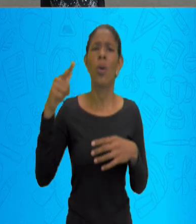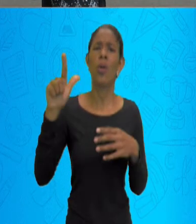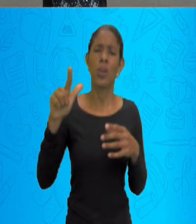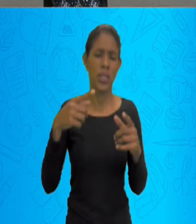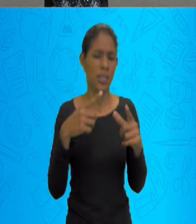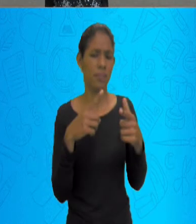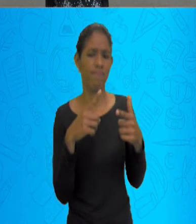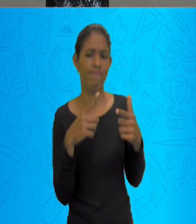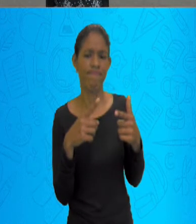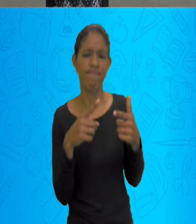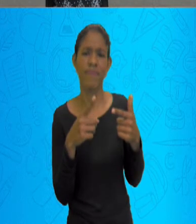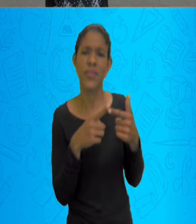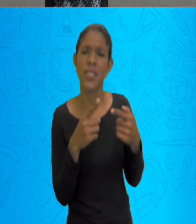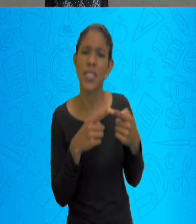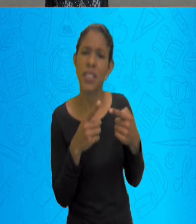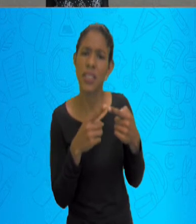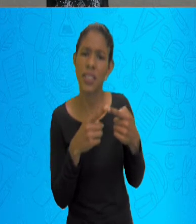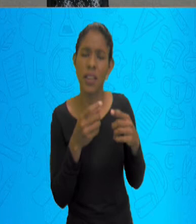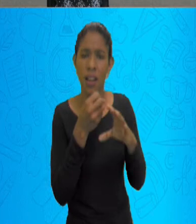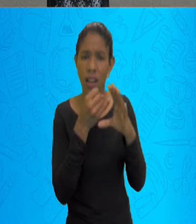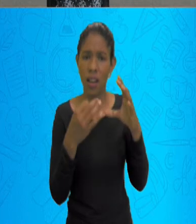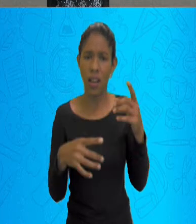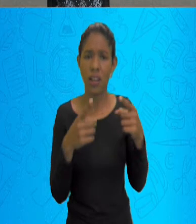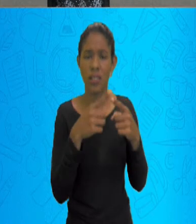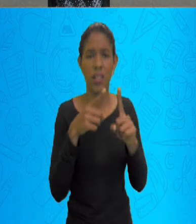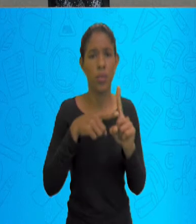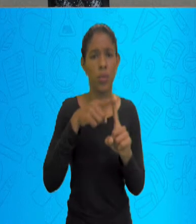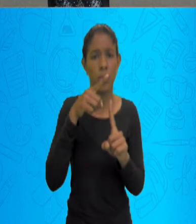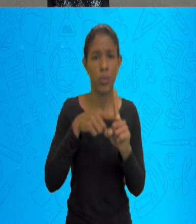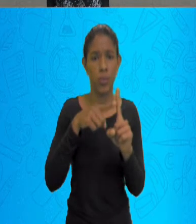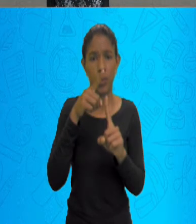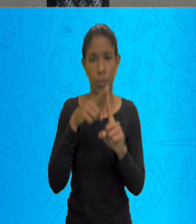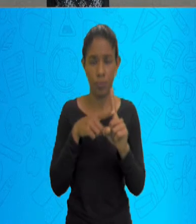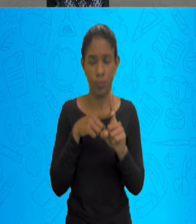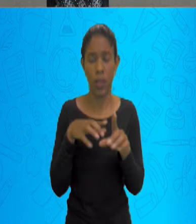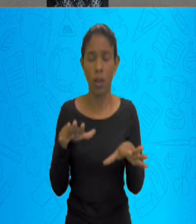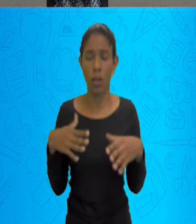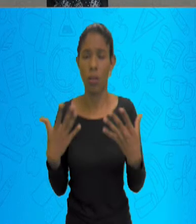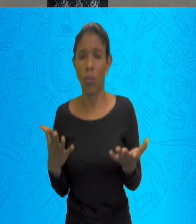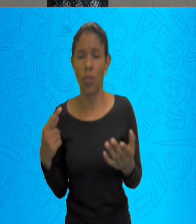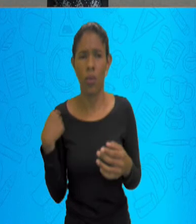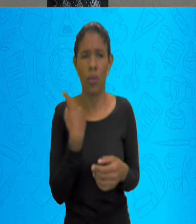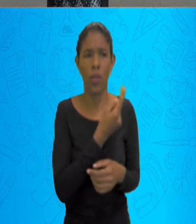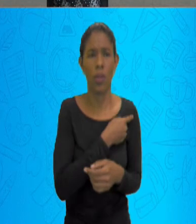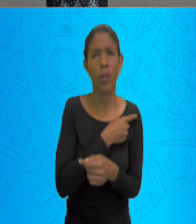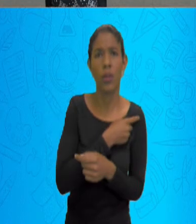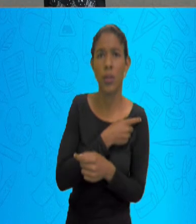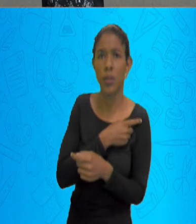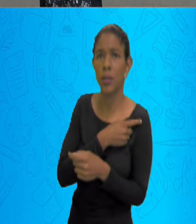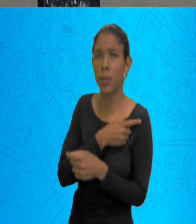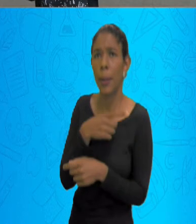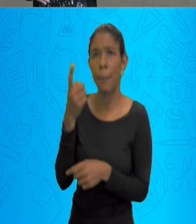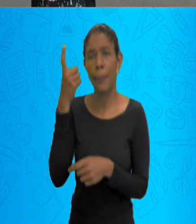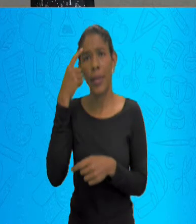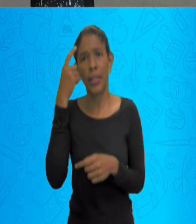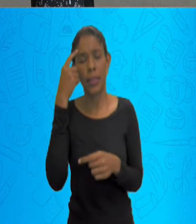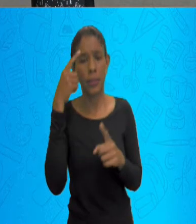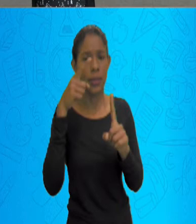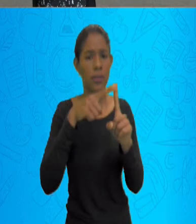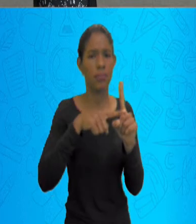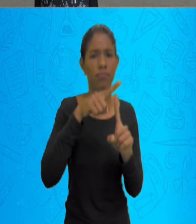quando a gente fala da temperatura, a gente precisa pensar naqueles animais que vivem também em